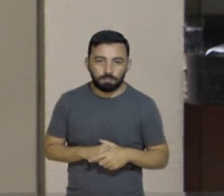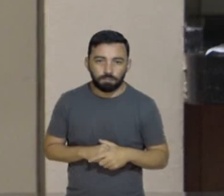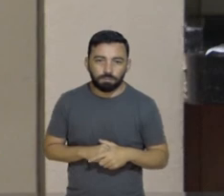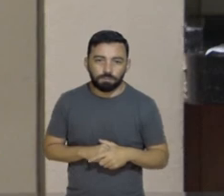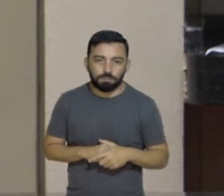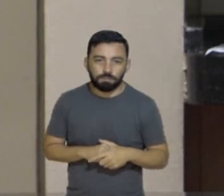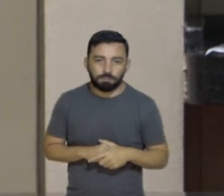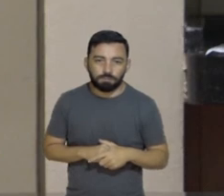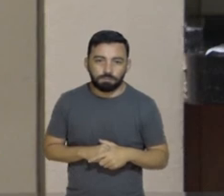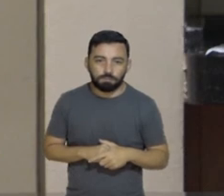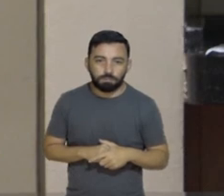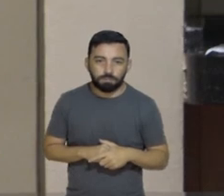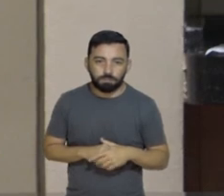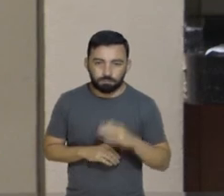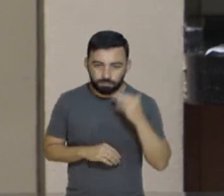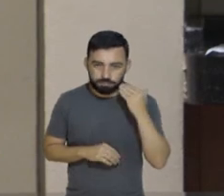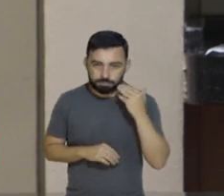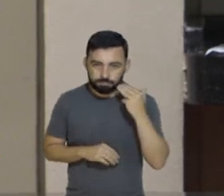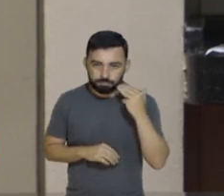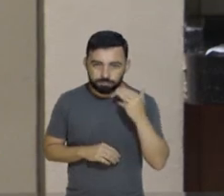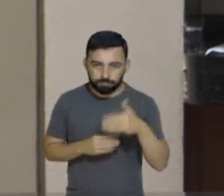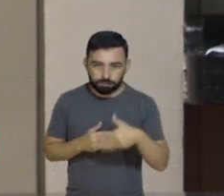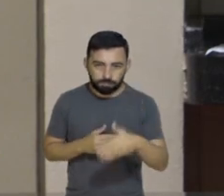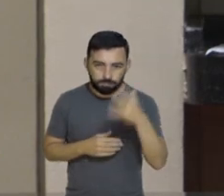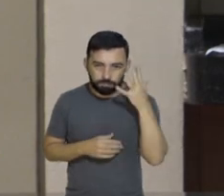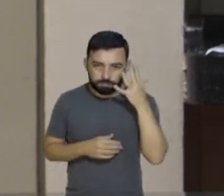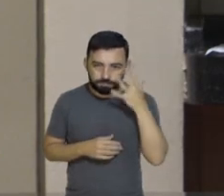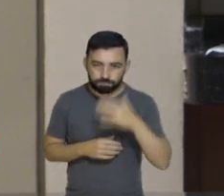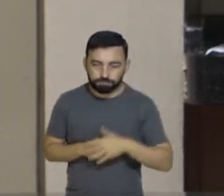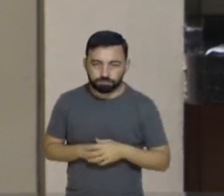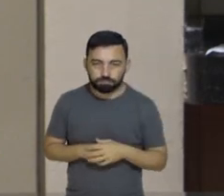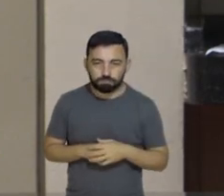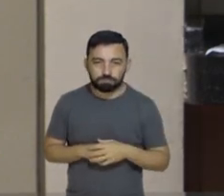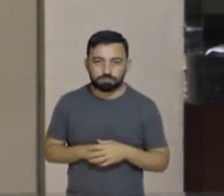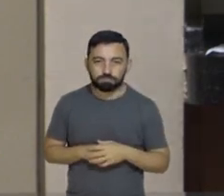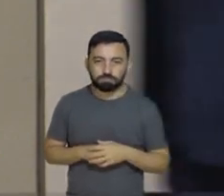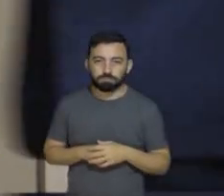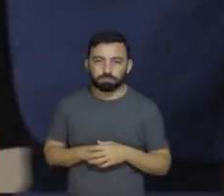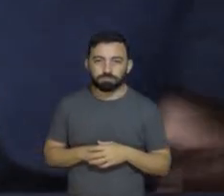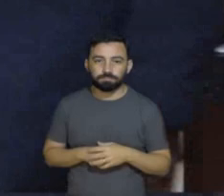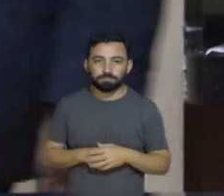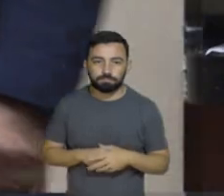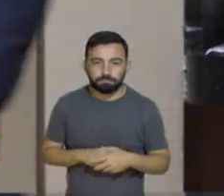O deputado Márcio Machado fará uso da palavra no horário destinado ao PL.